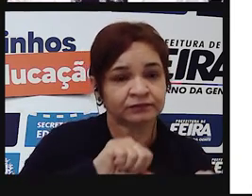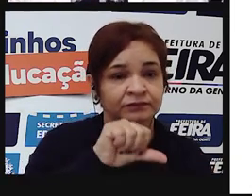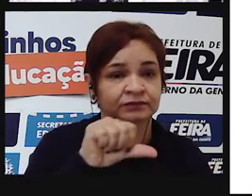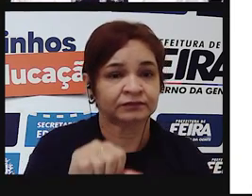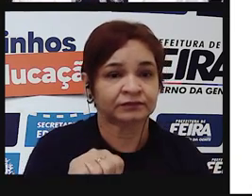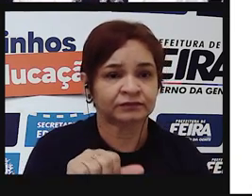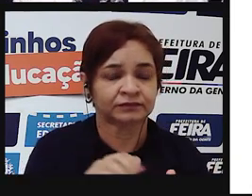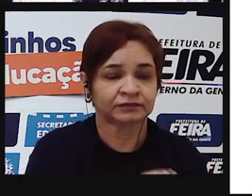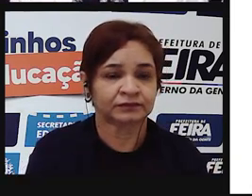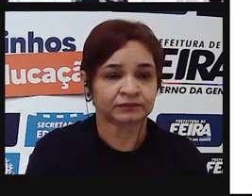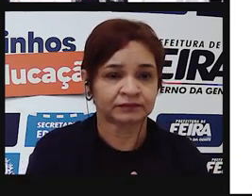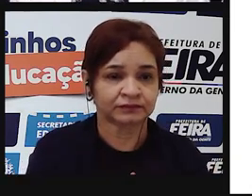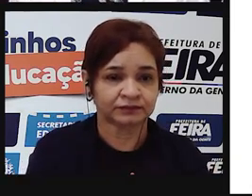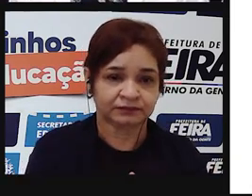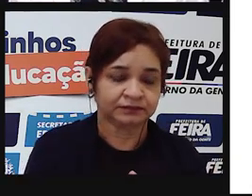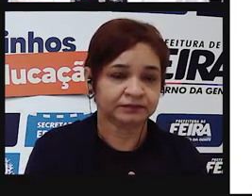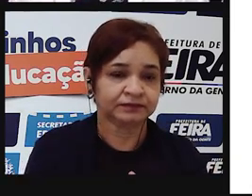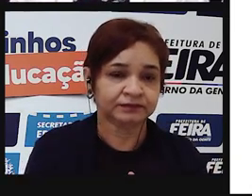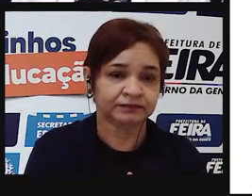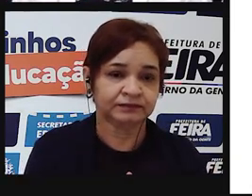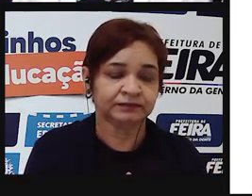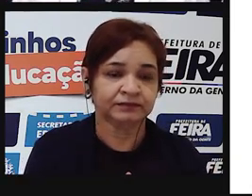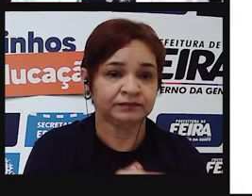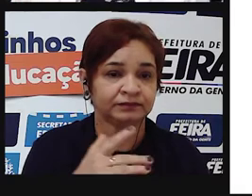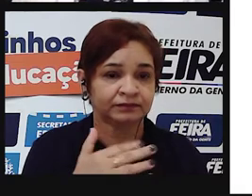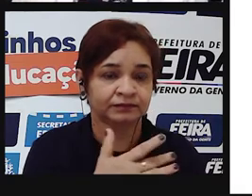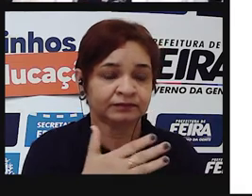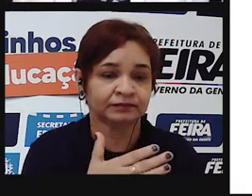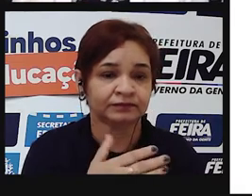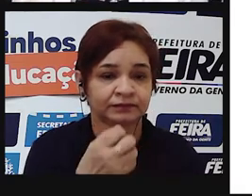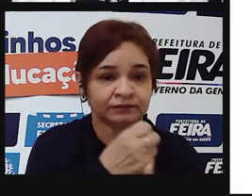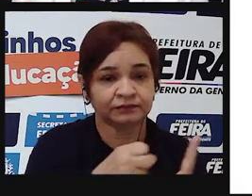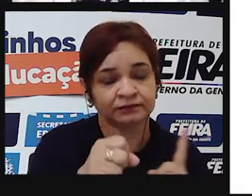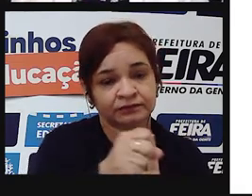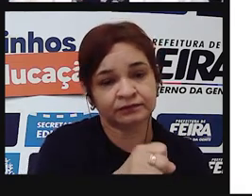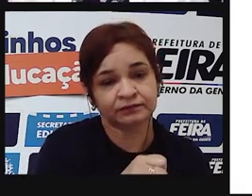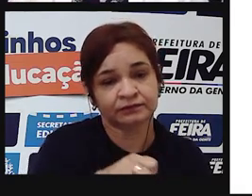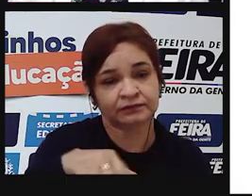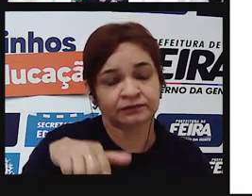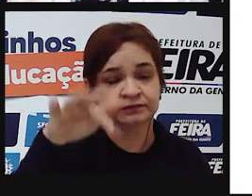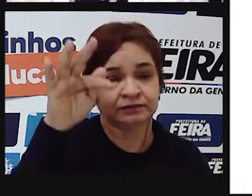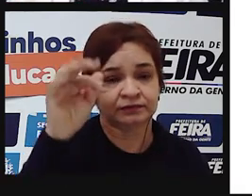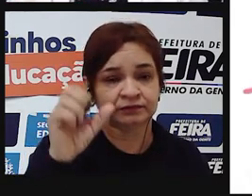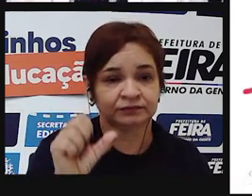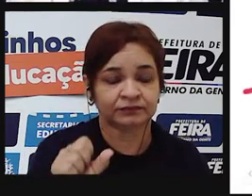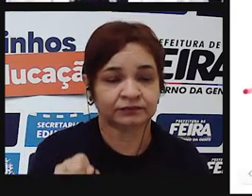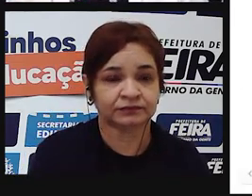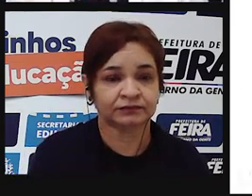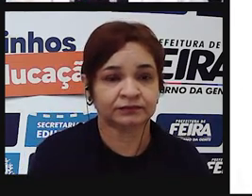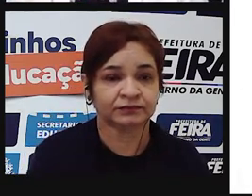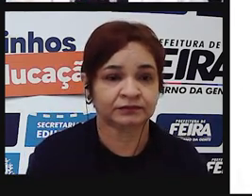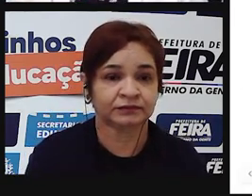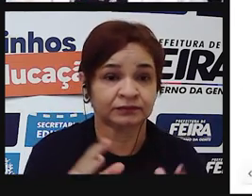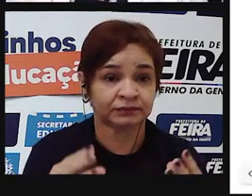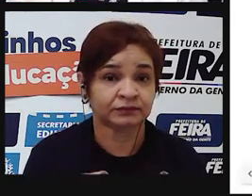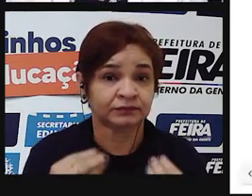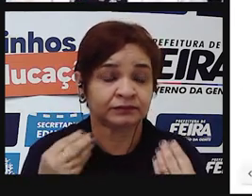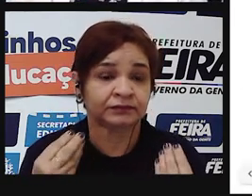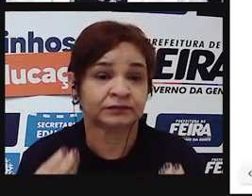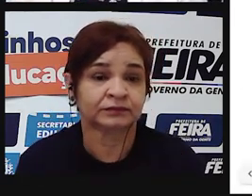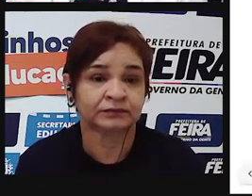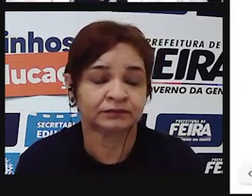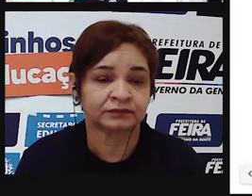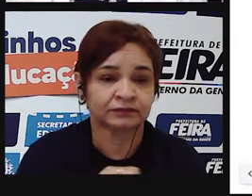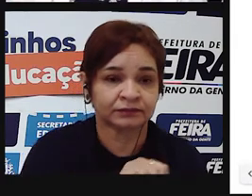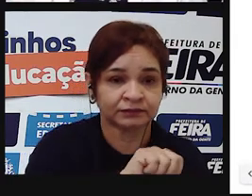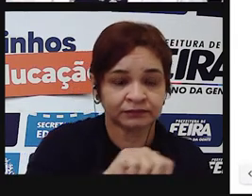transformações urbanas e sociais aqui da cidade de Feira de Santana, né? Quando há essas